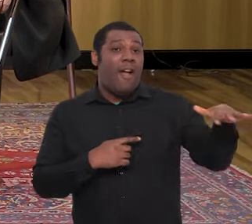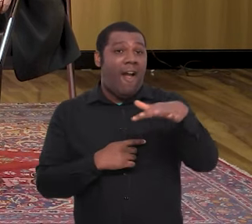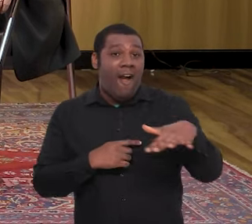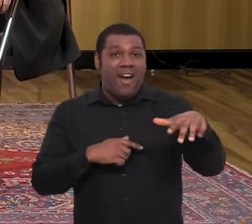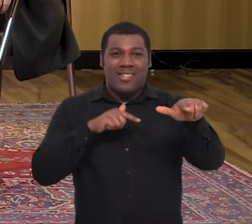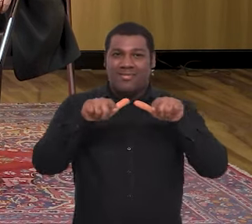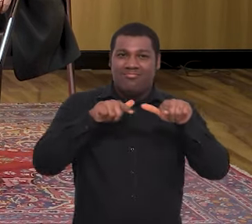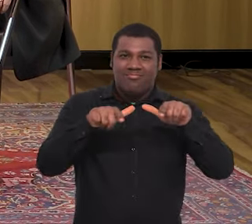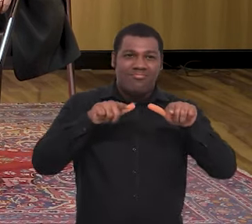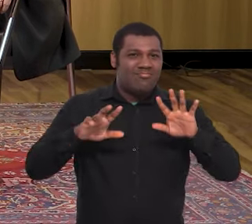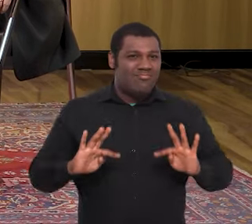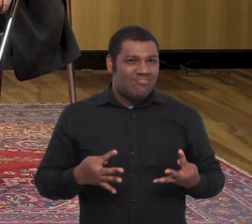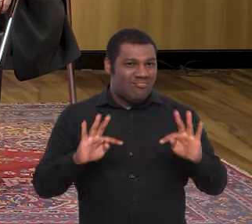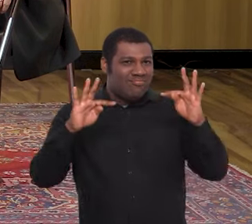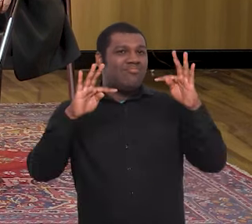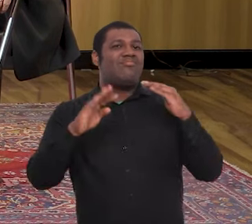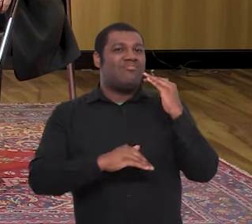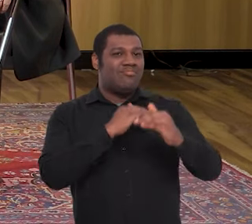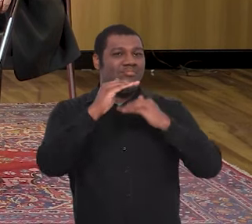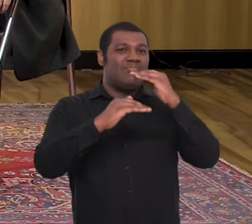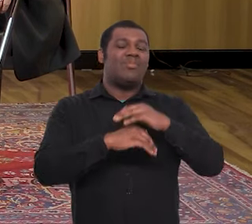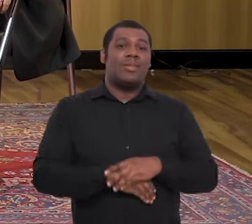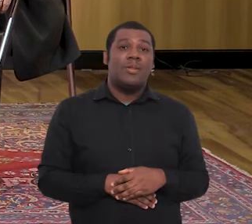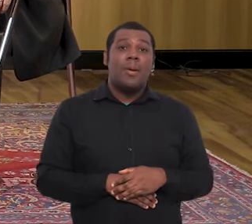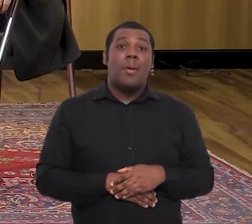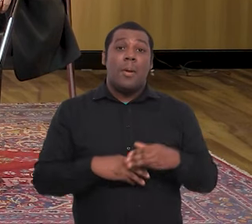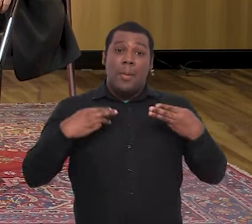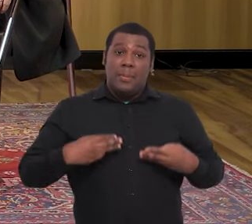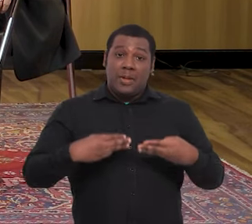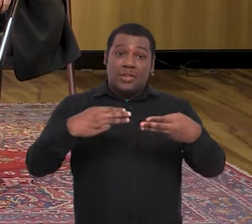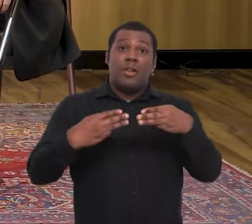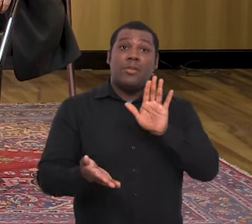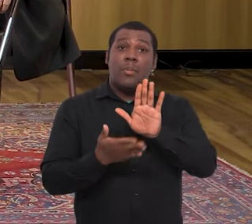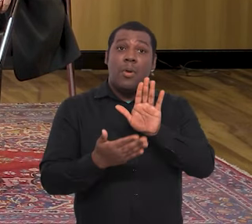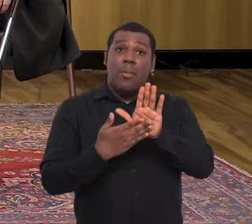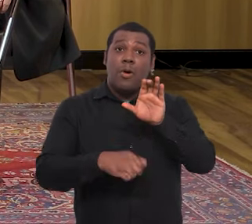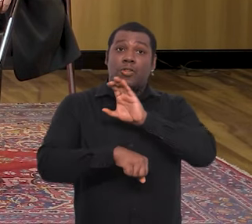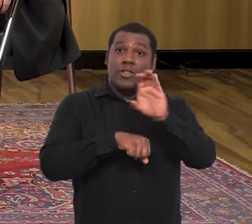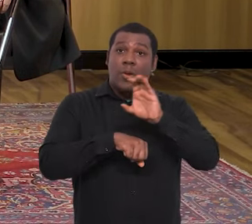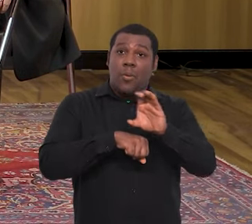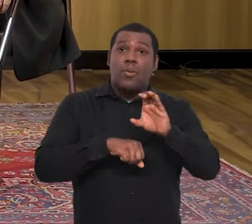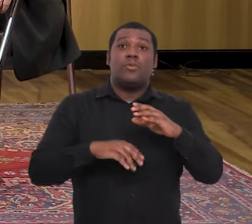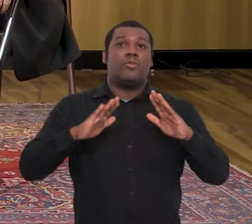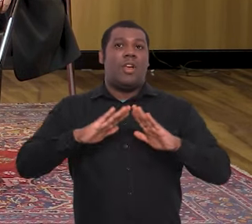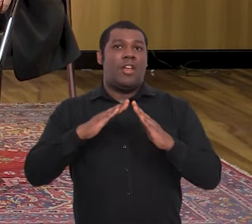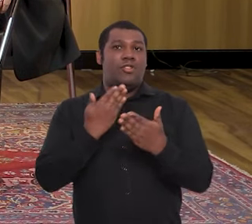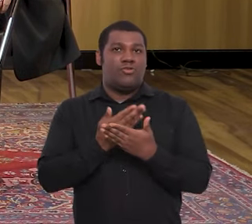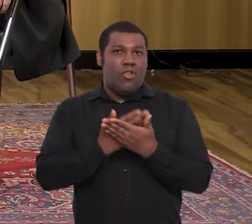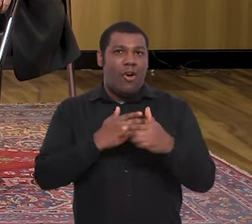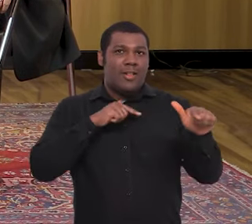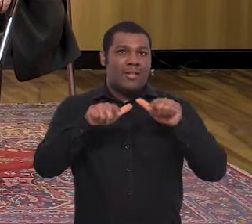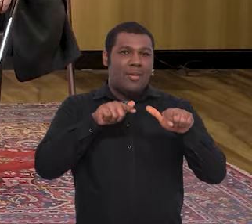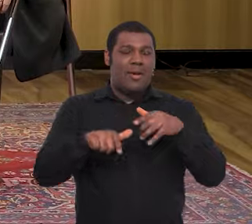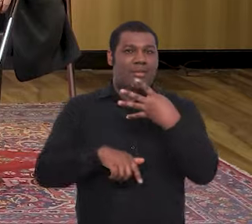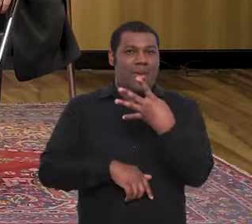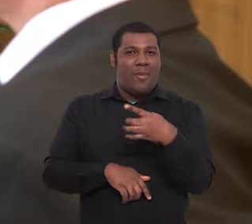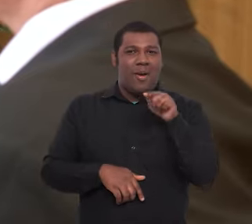mais tecnológico né e o ministério oferece um curso através da escola do Trabalhador